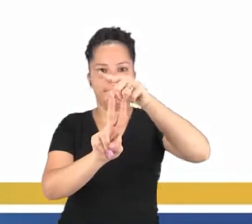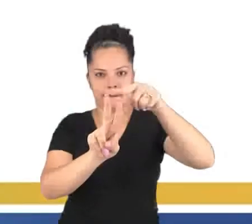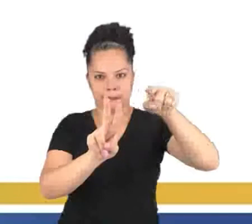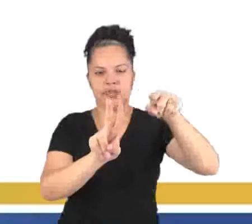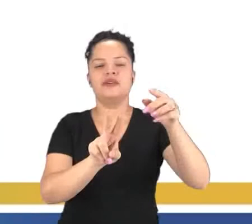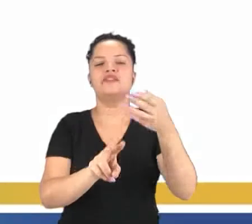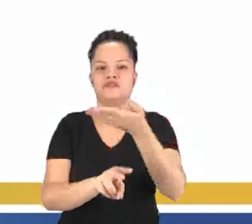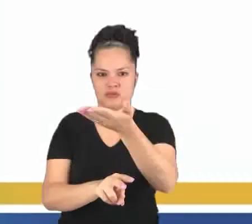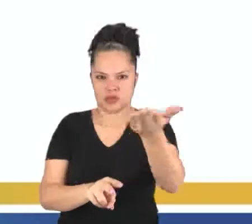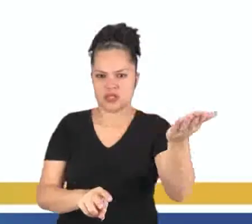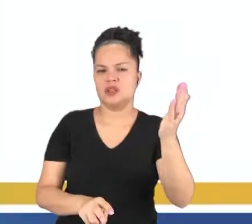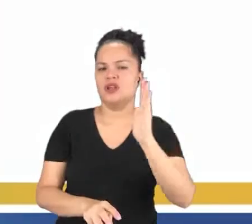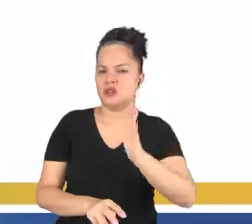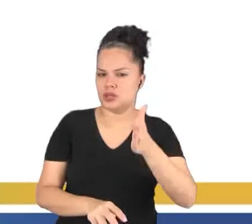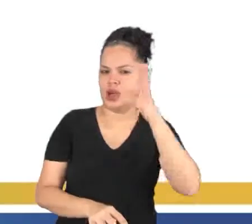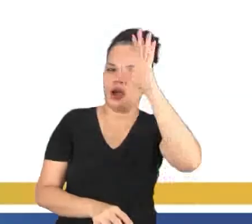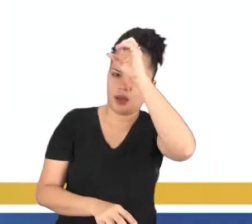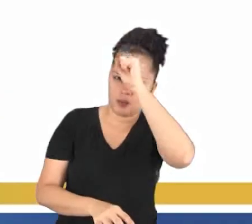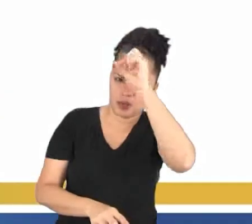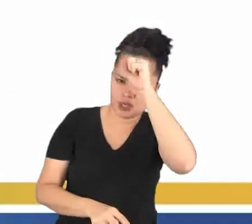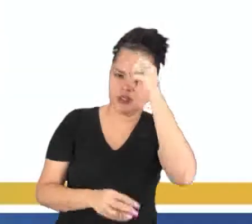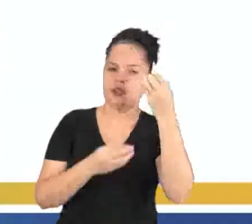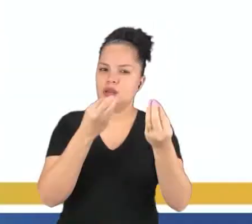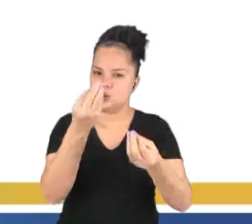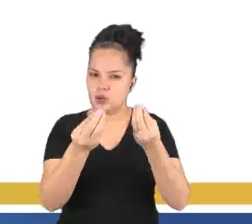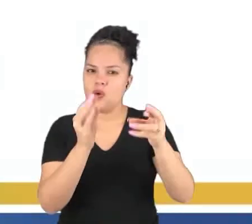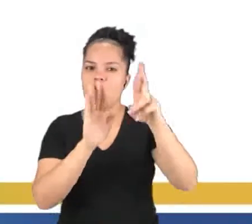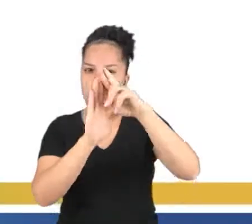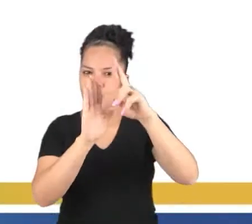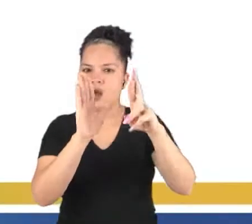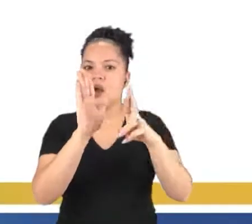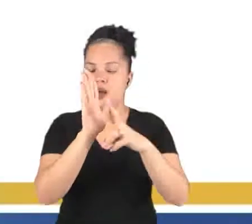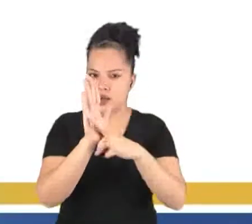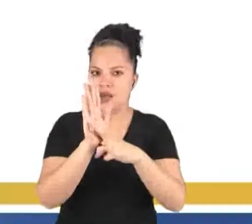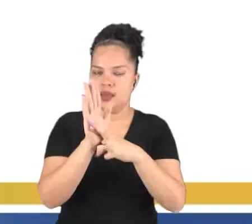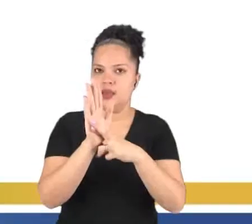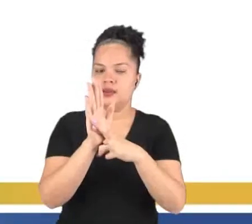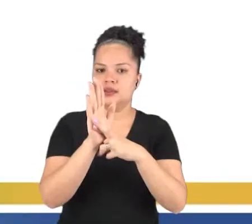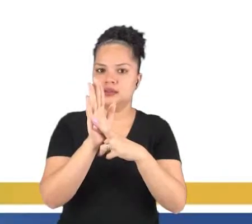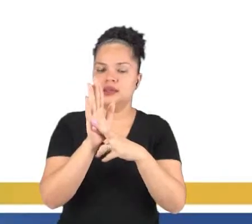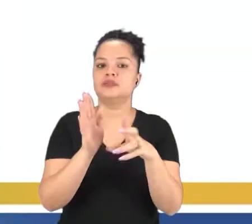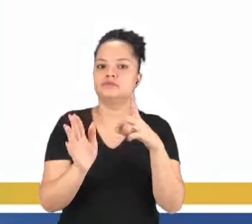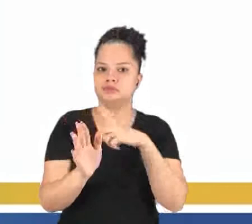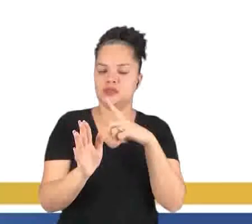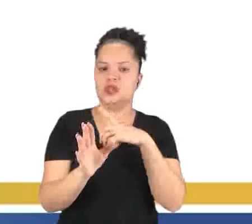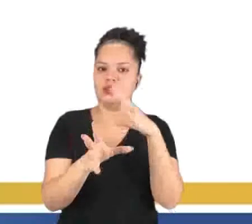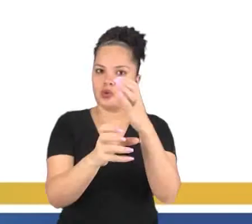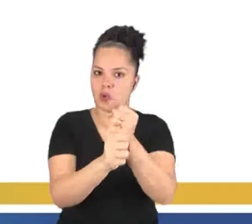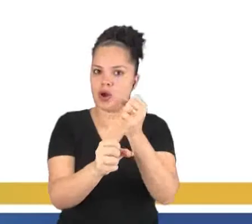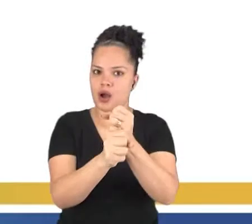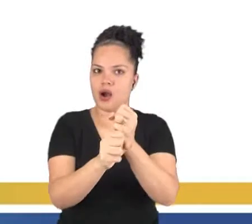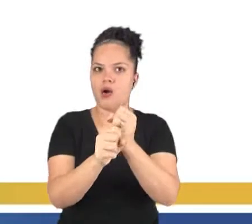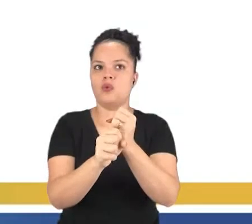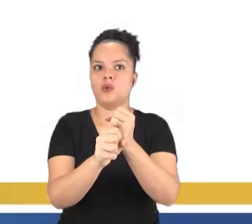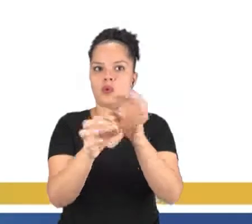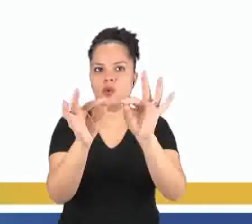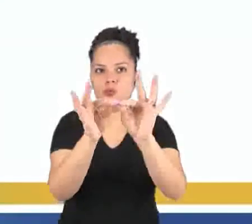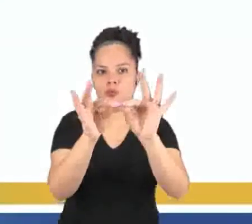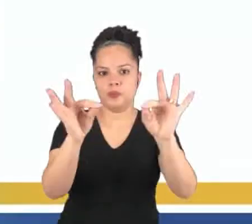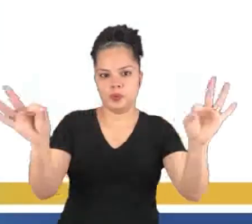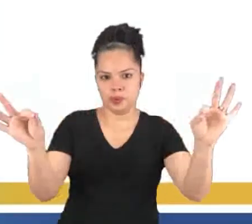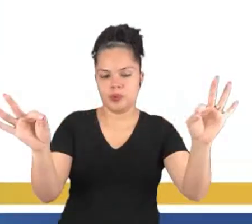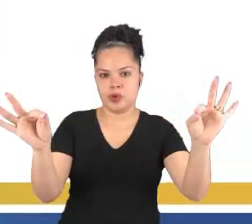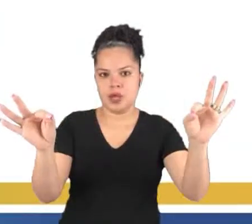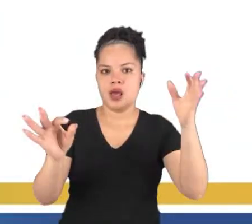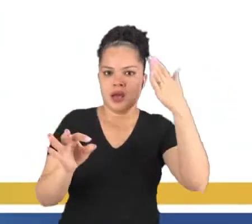conjuntos numéricos de racionais. E essa é a grande sacada no cálculo de comprimento de circunferência,